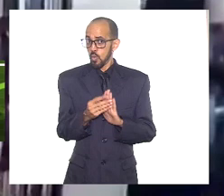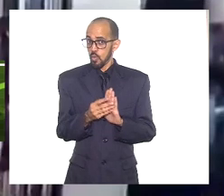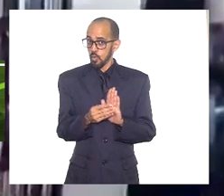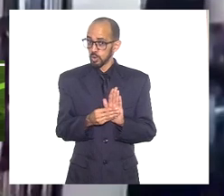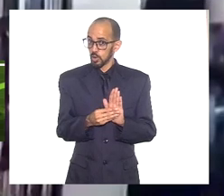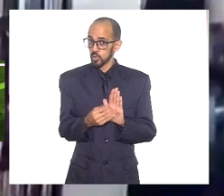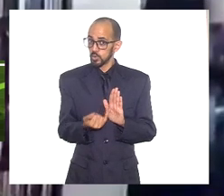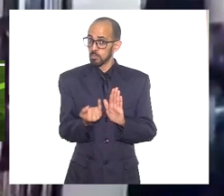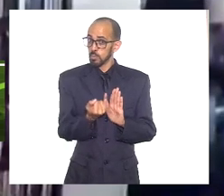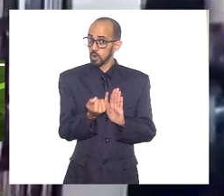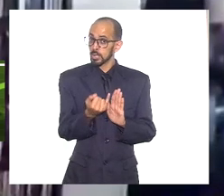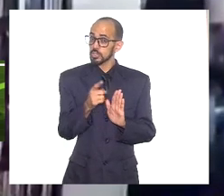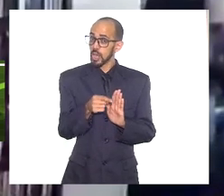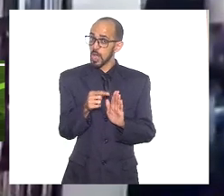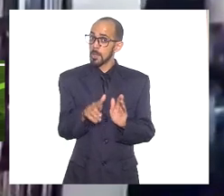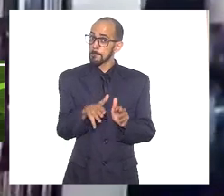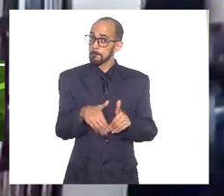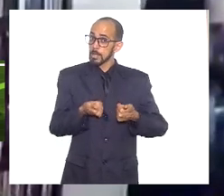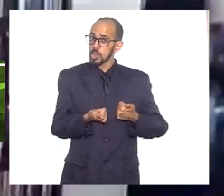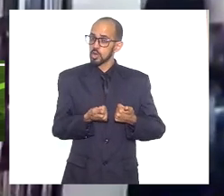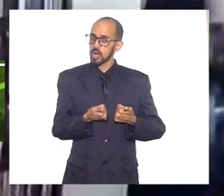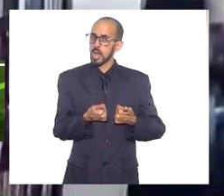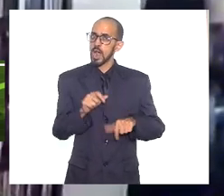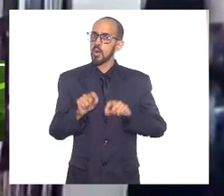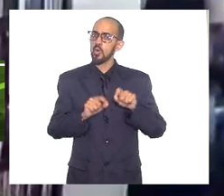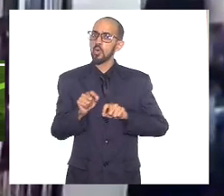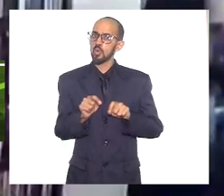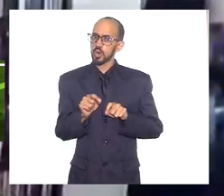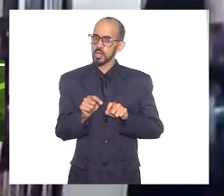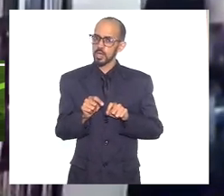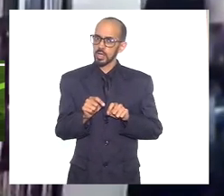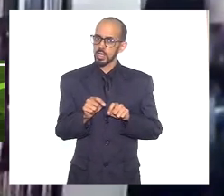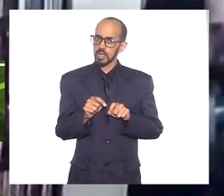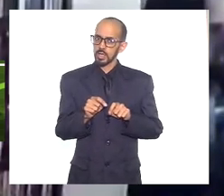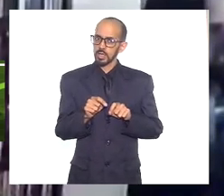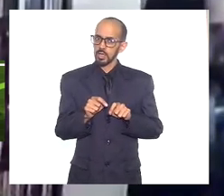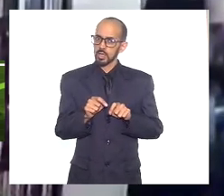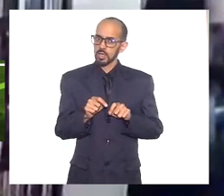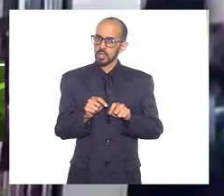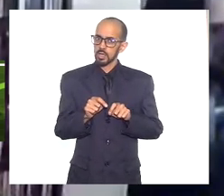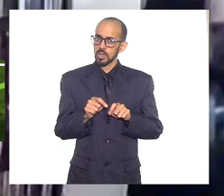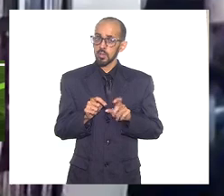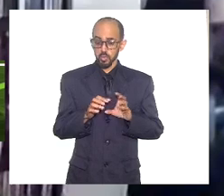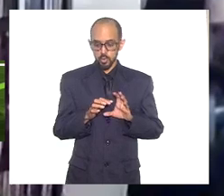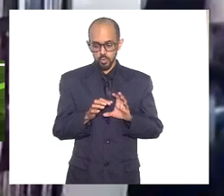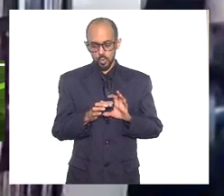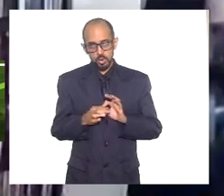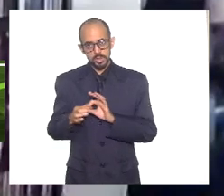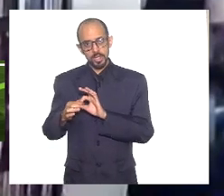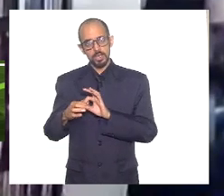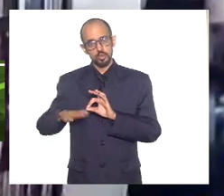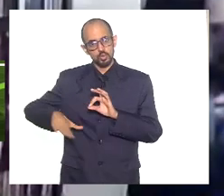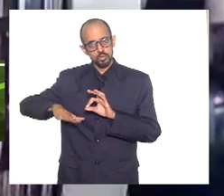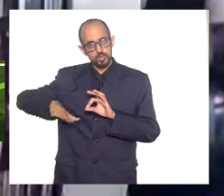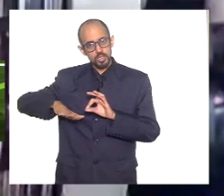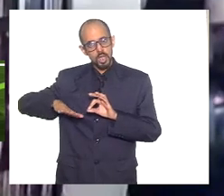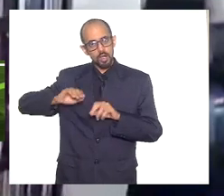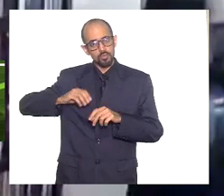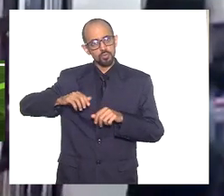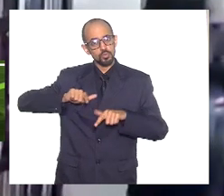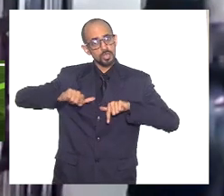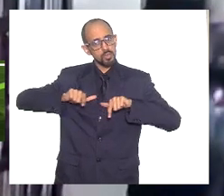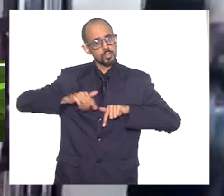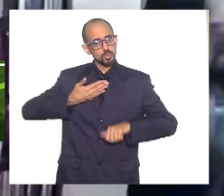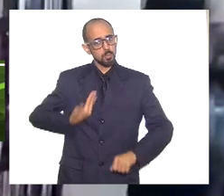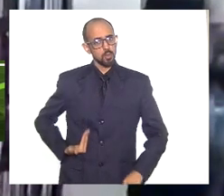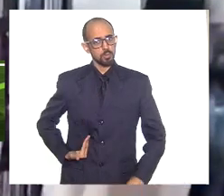é exatamente melhorar as condições do serviço público. Melhorar as condições do serviço